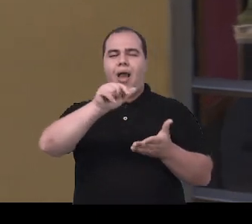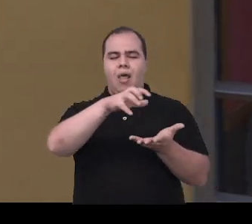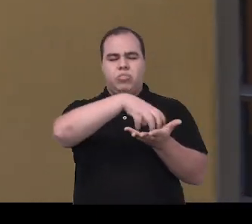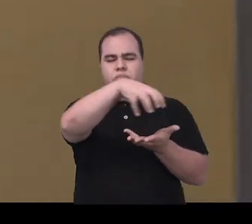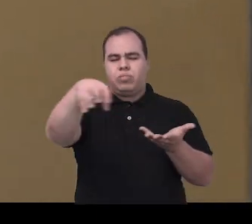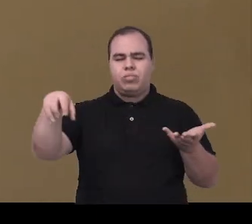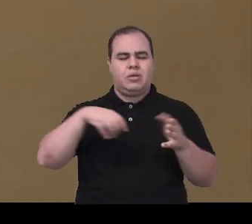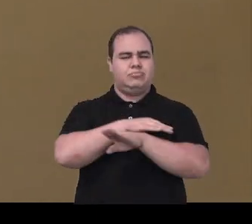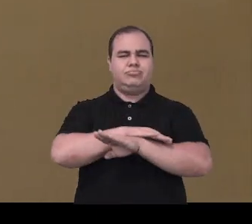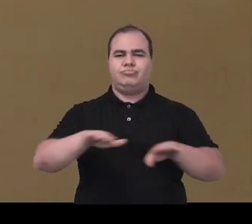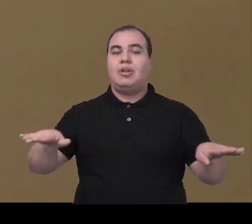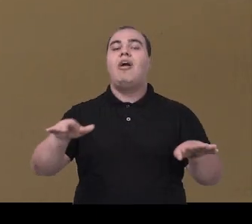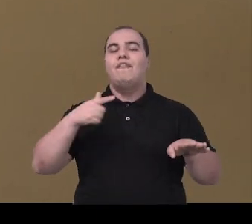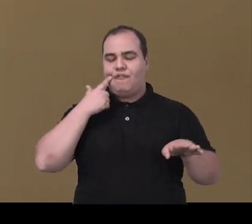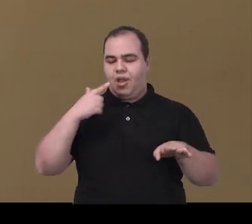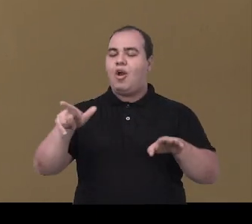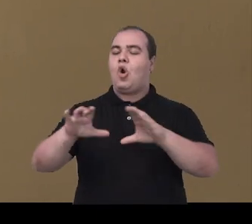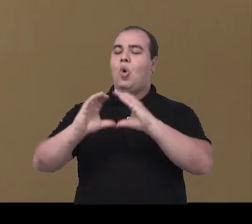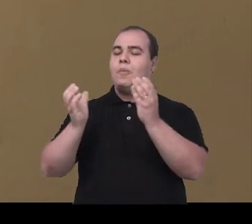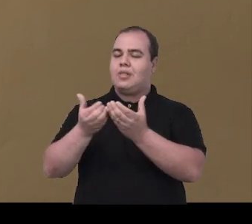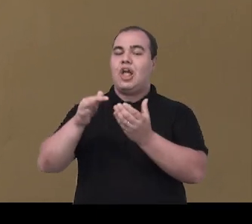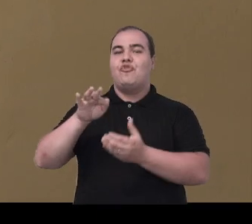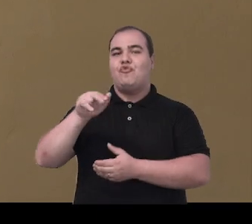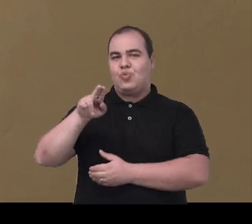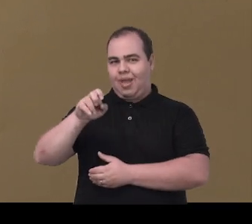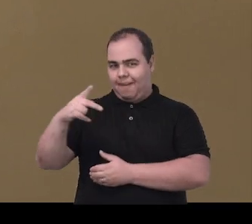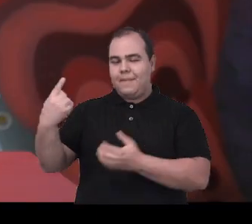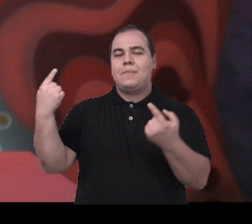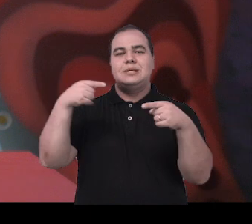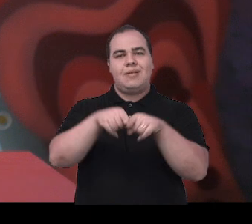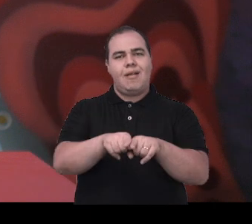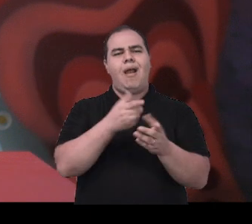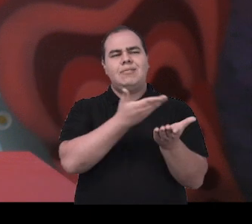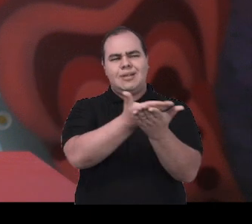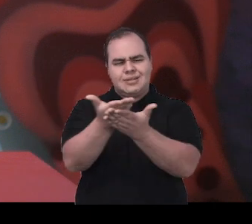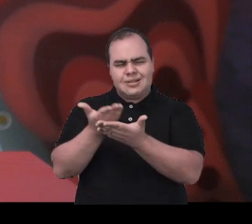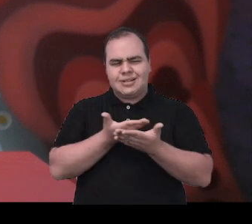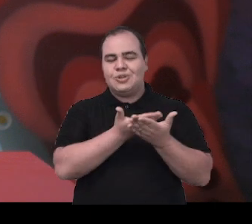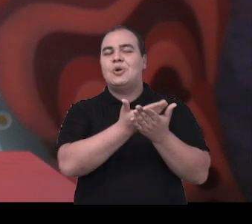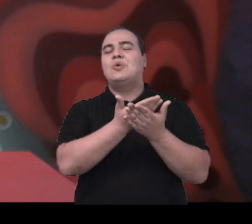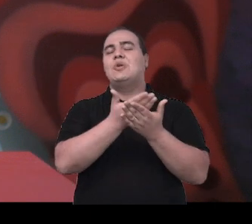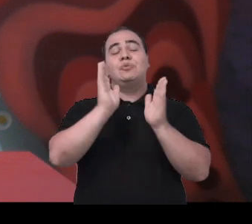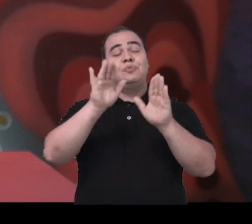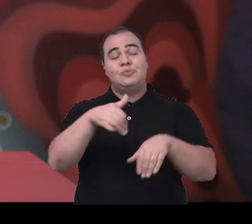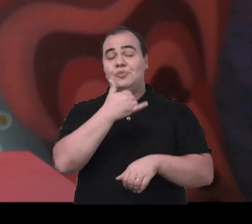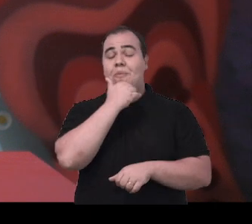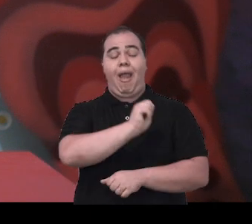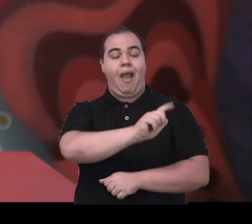desmonte das alas, a partir dessas parcerias com a comunidade e também com a FUMEC. Conforme as alas foram sendo